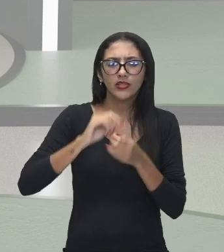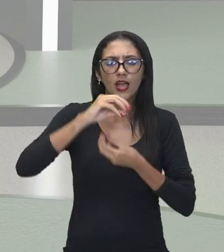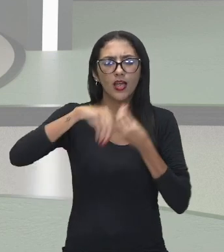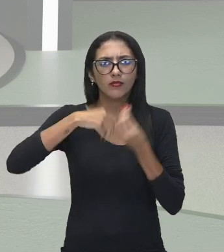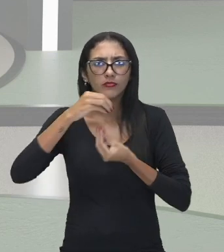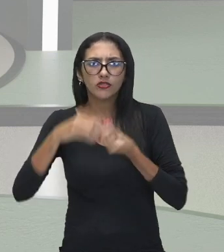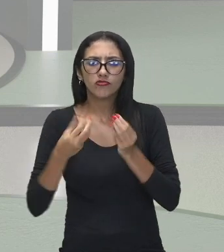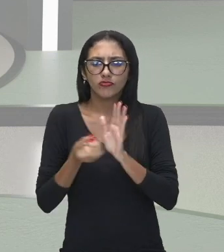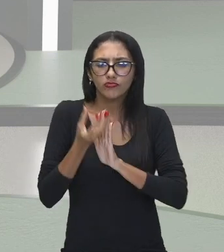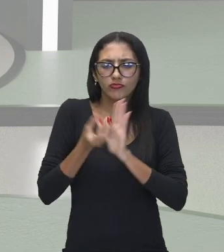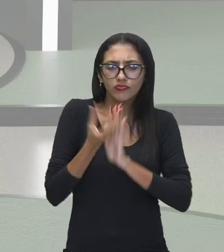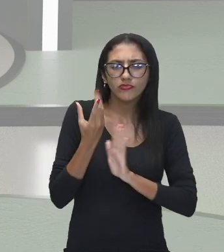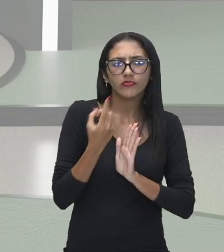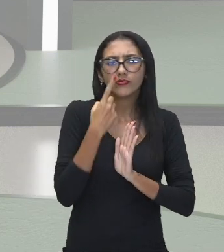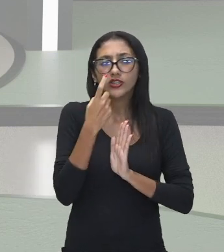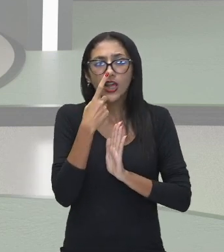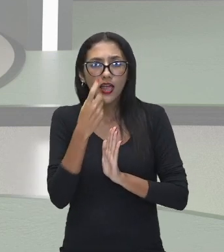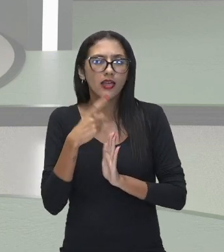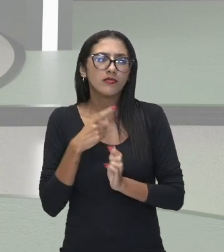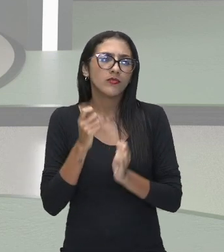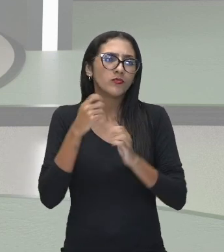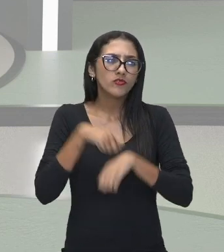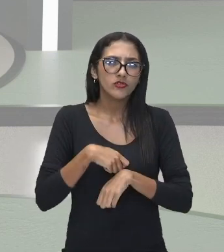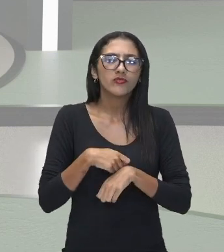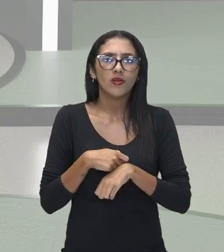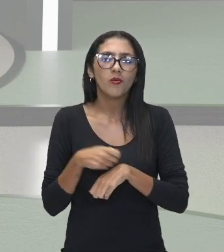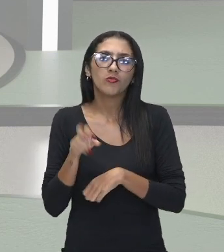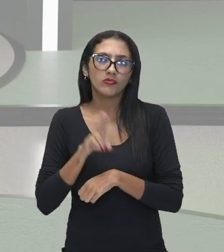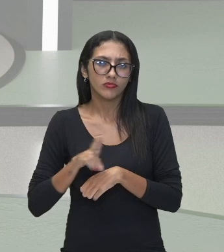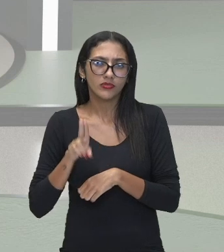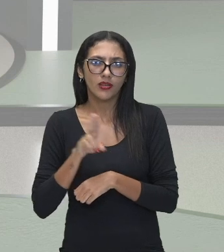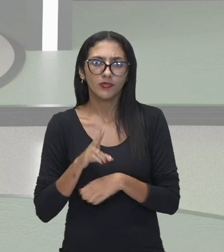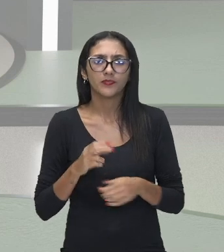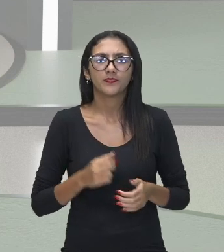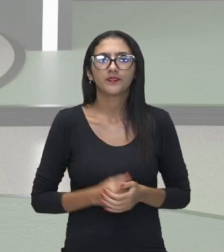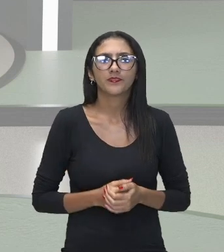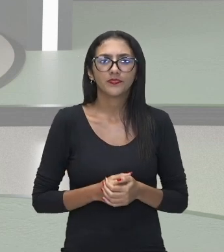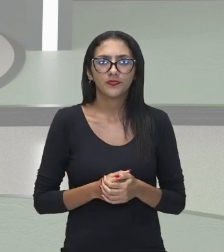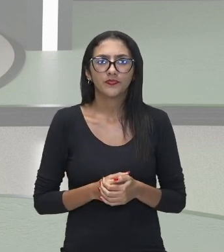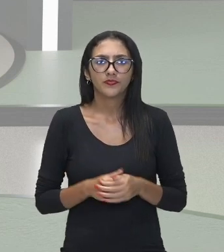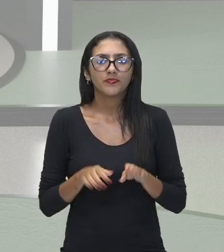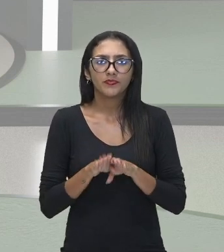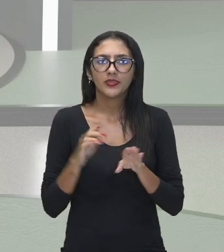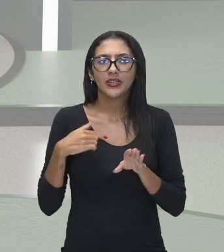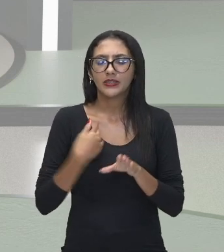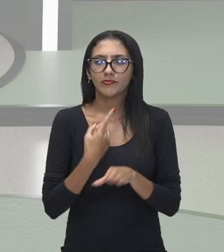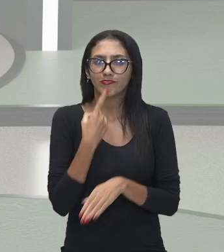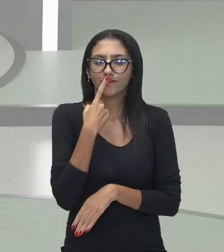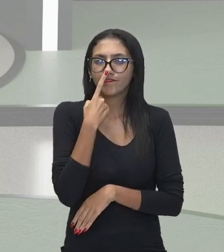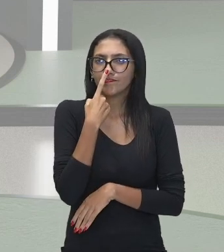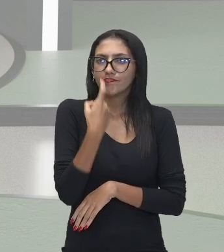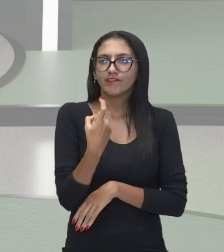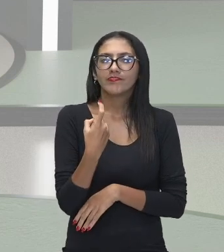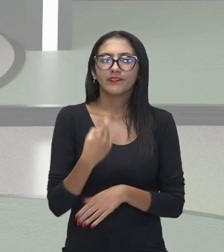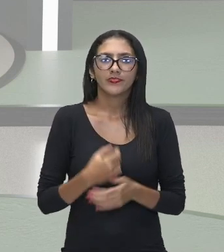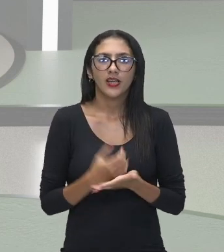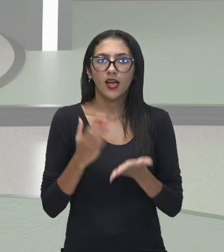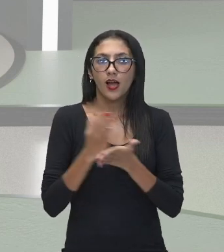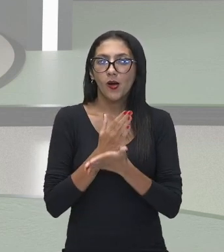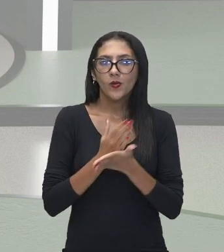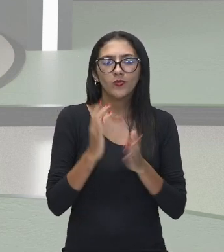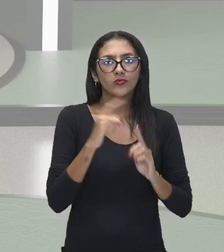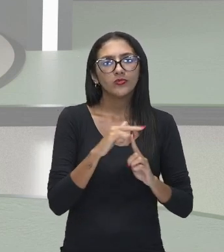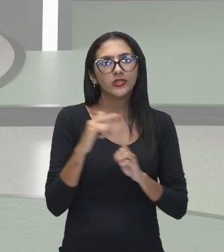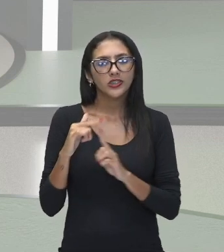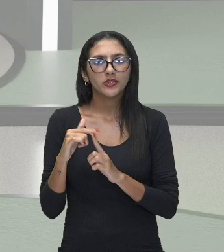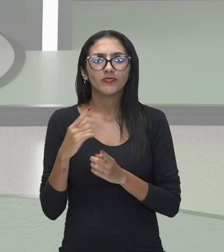que vamos extrair o óleo essencial e conseguimos sentir de longe. Alguns óleos essenciais